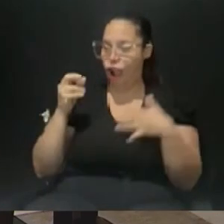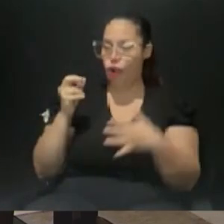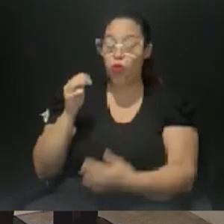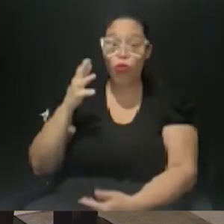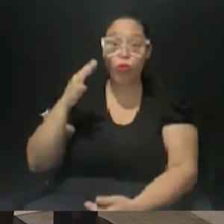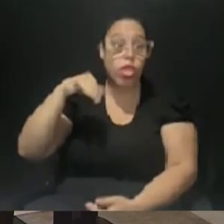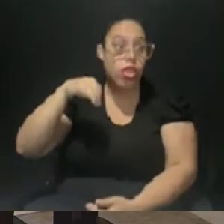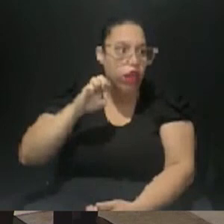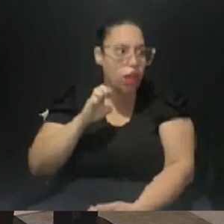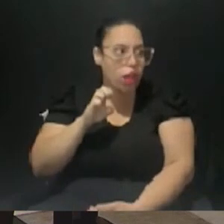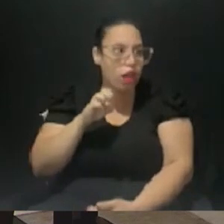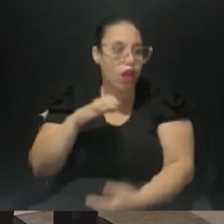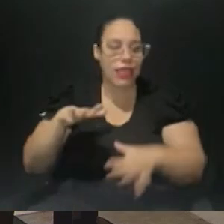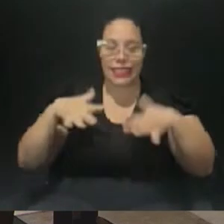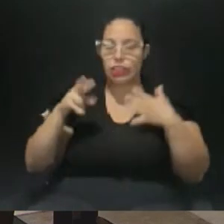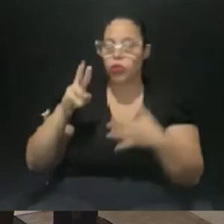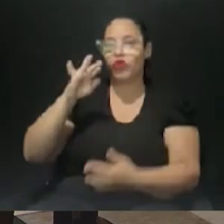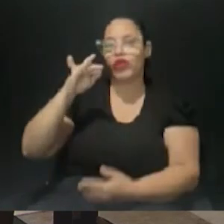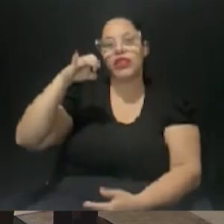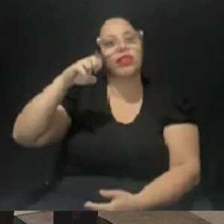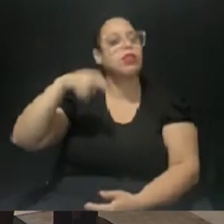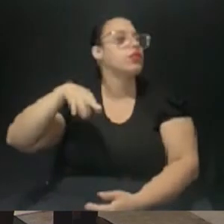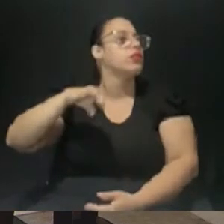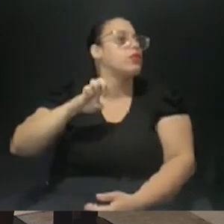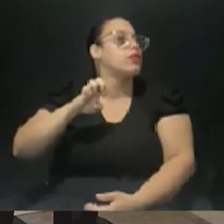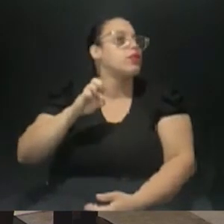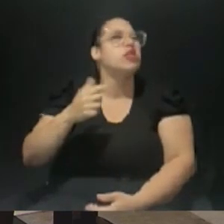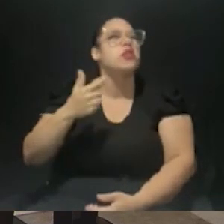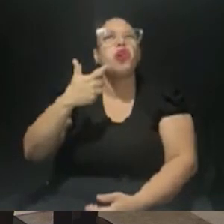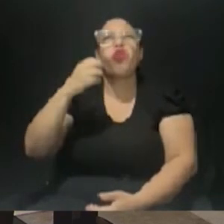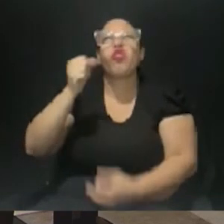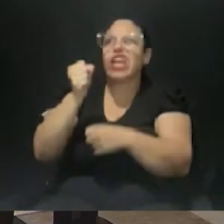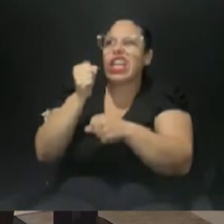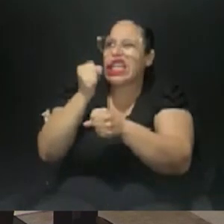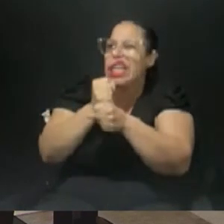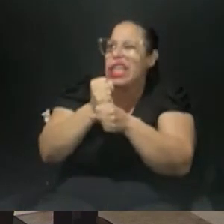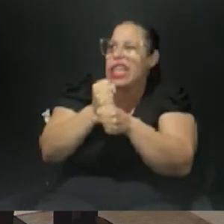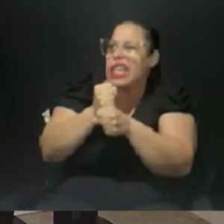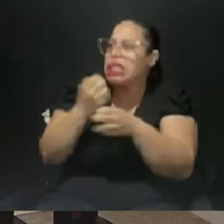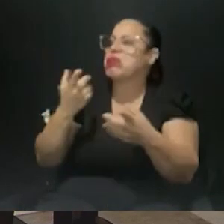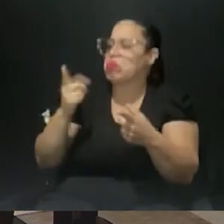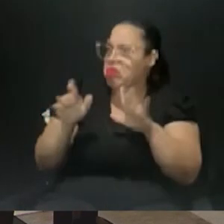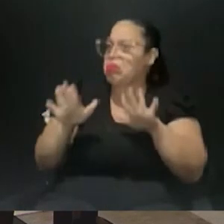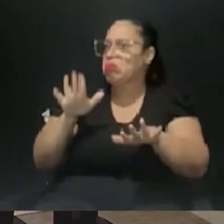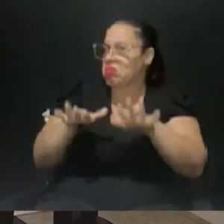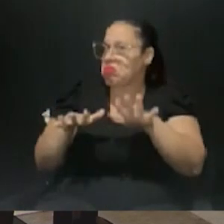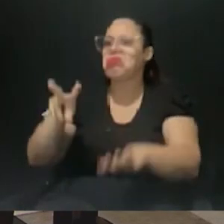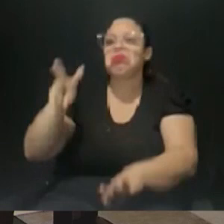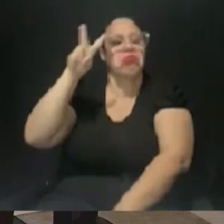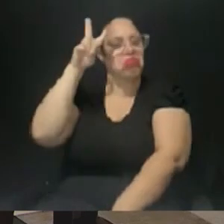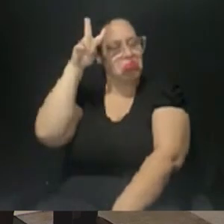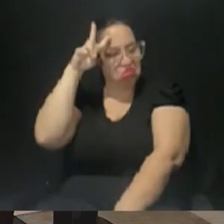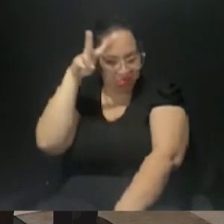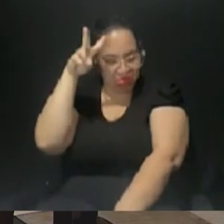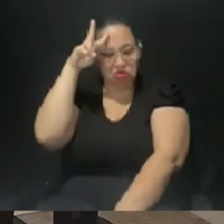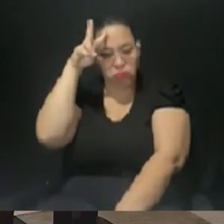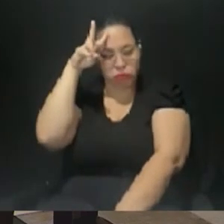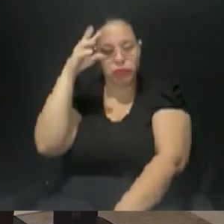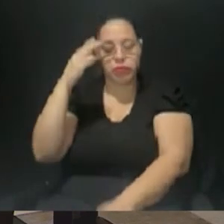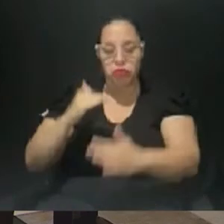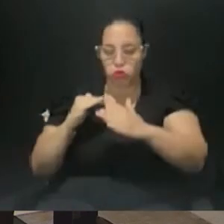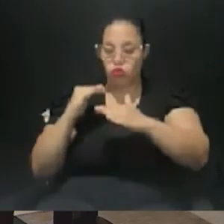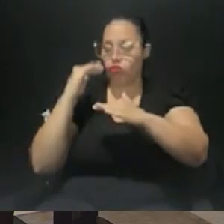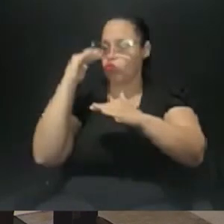quase 20 anos, né? Participou dessa história, desse crescimento. Por tudo isso,